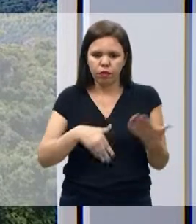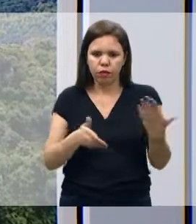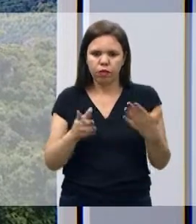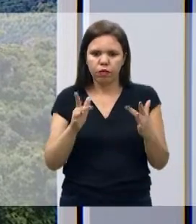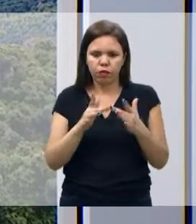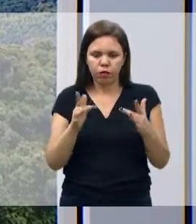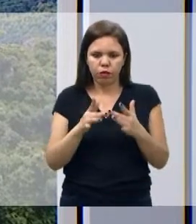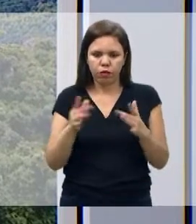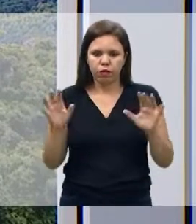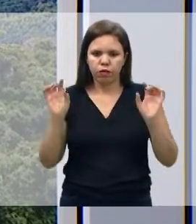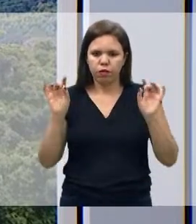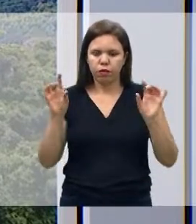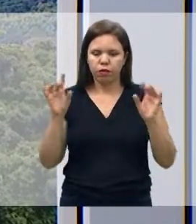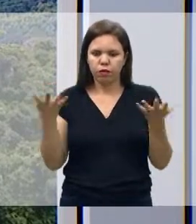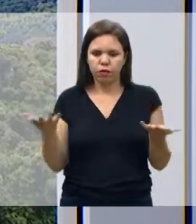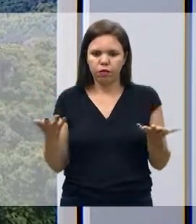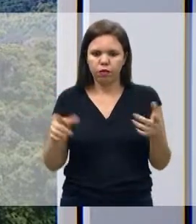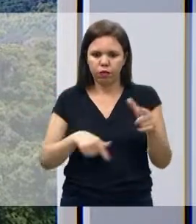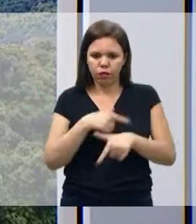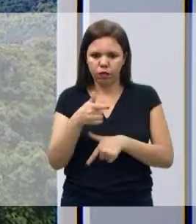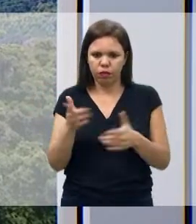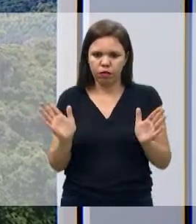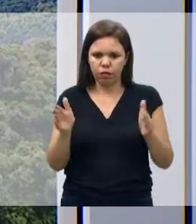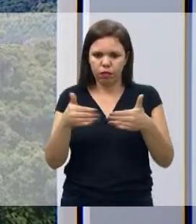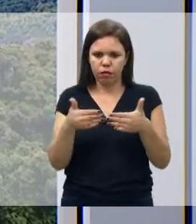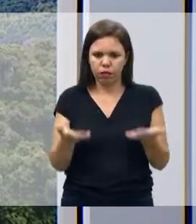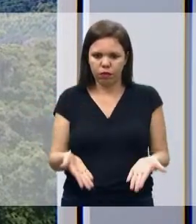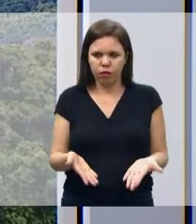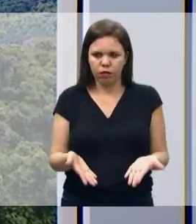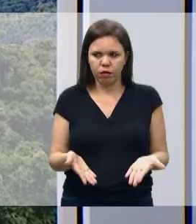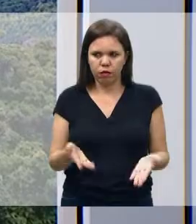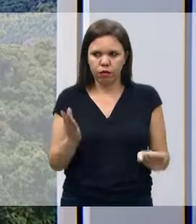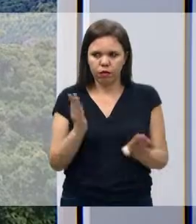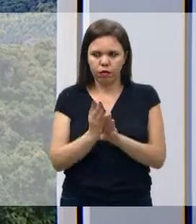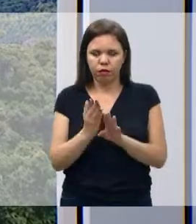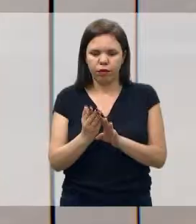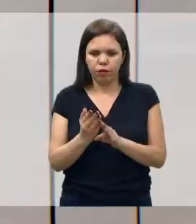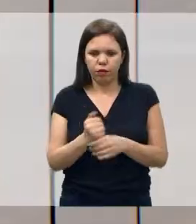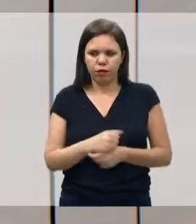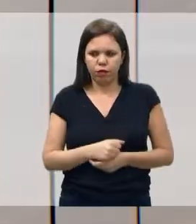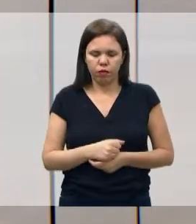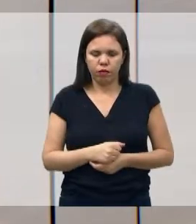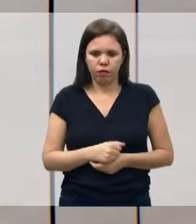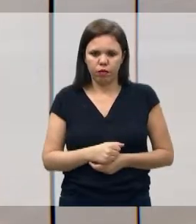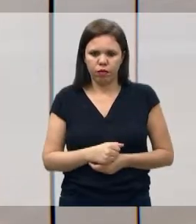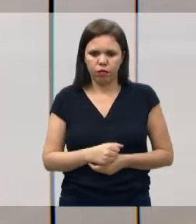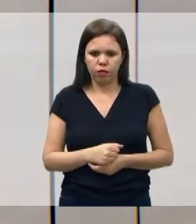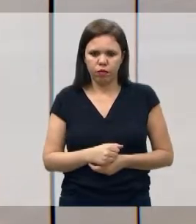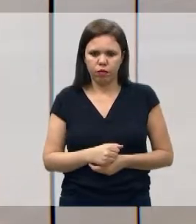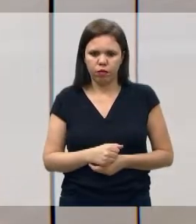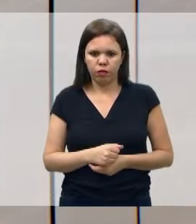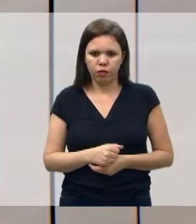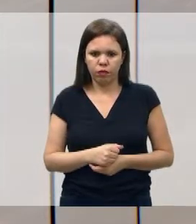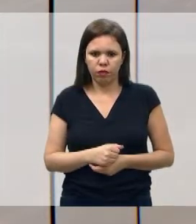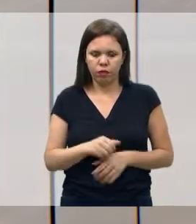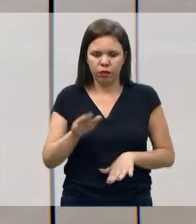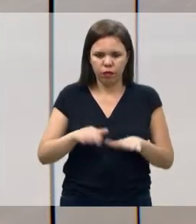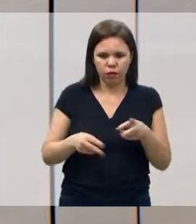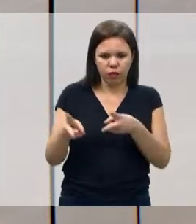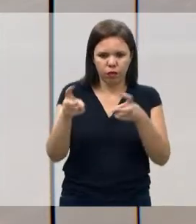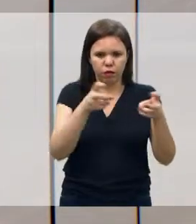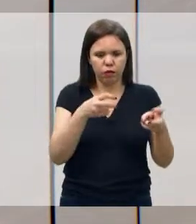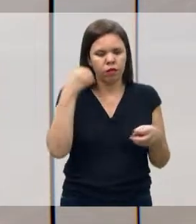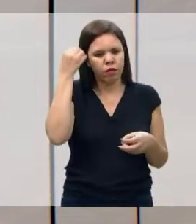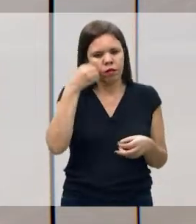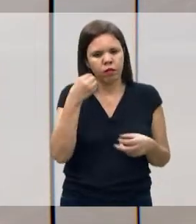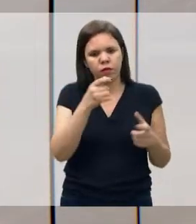e os trabalhos devem se orientar para esse encontro intergeracional. A gente, inclusive, vê, às vezes, algumas